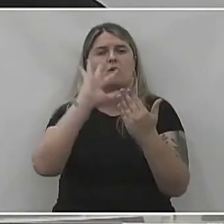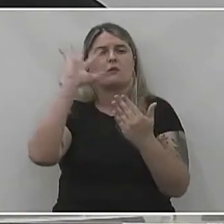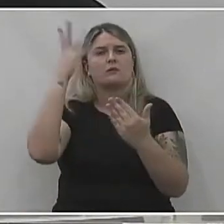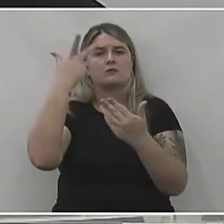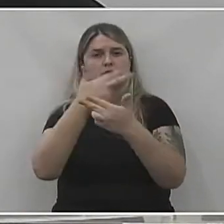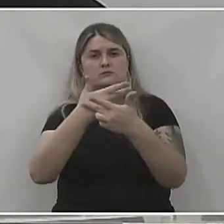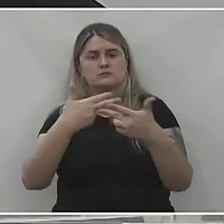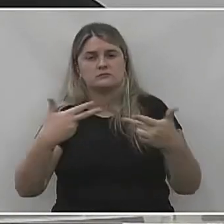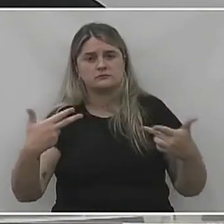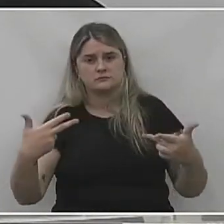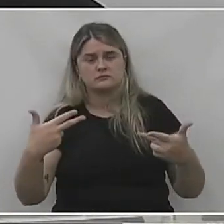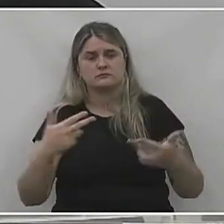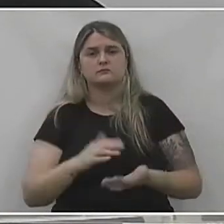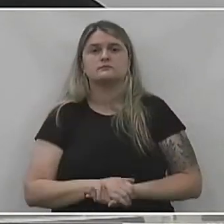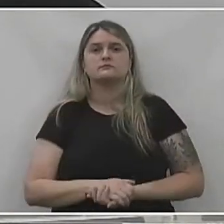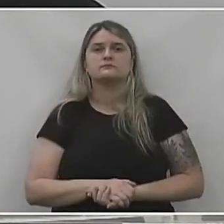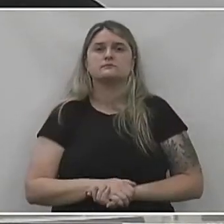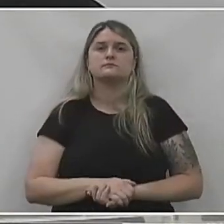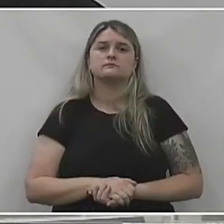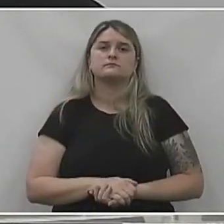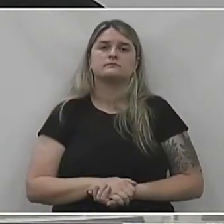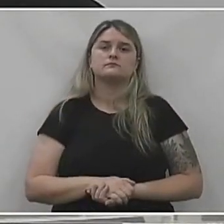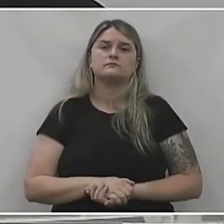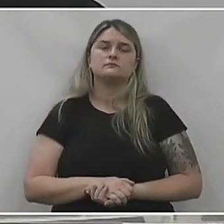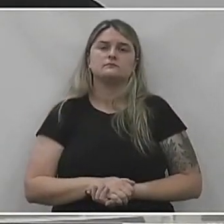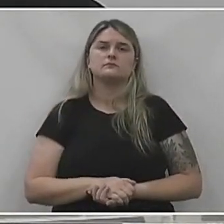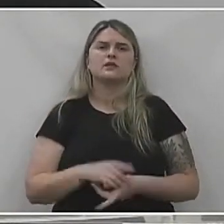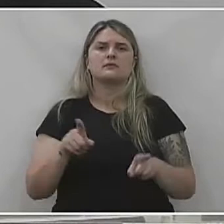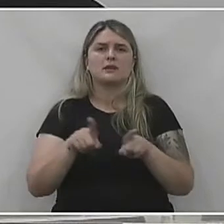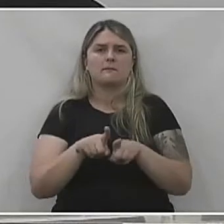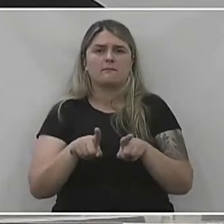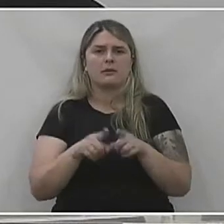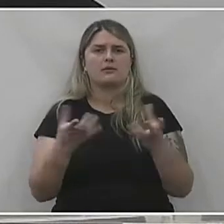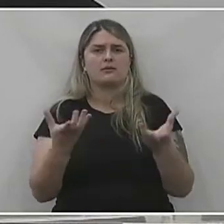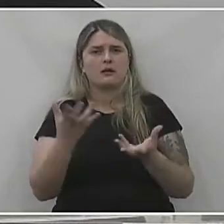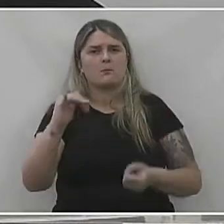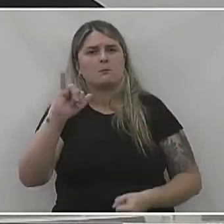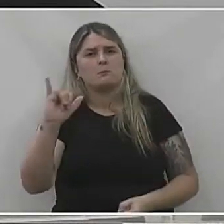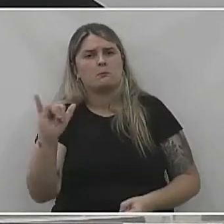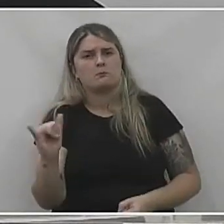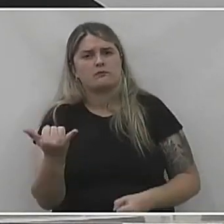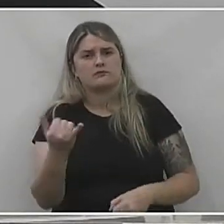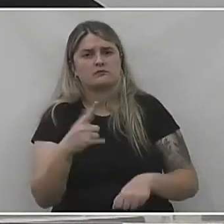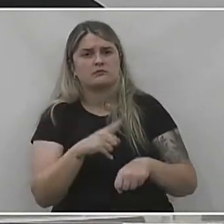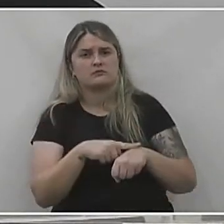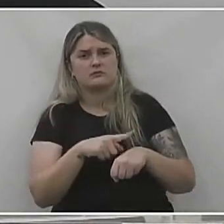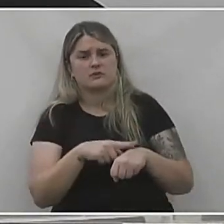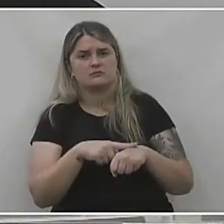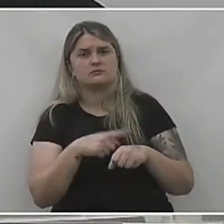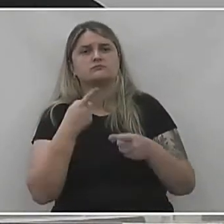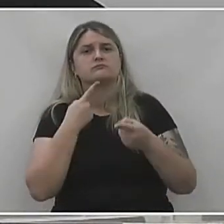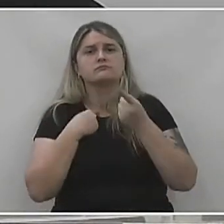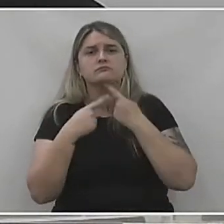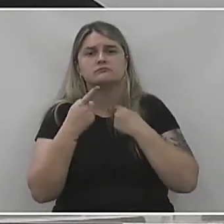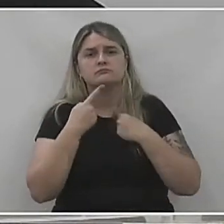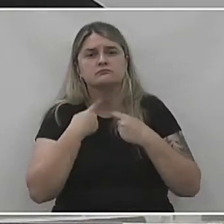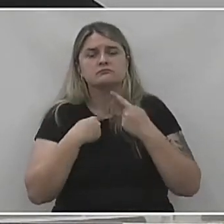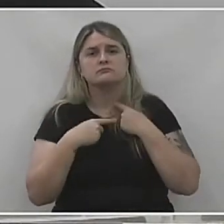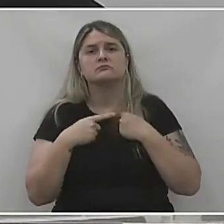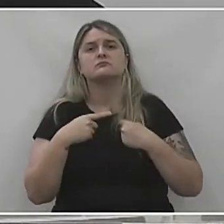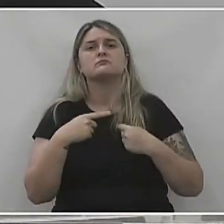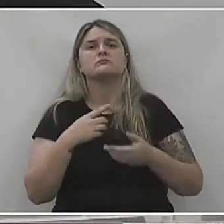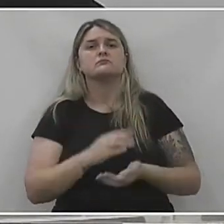circumstances estamos passando também aproveitar esse momento e desejar